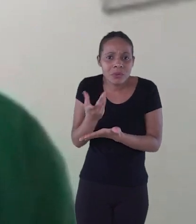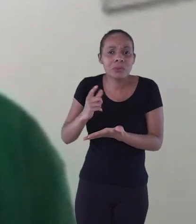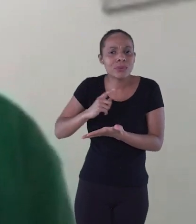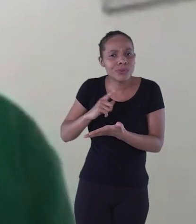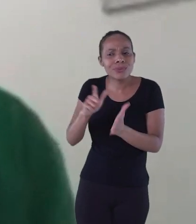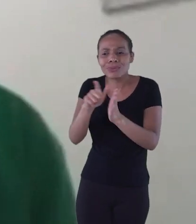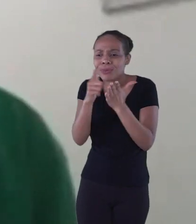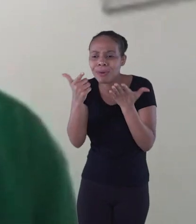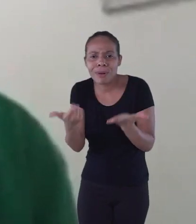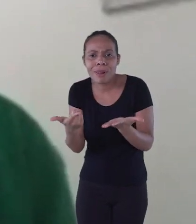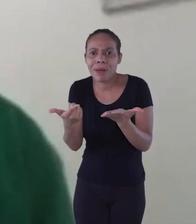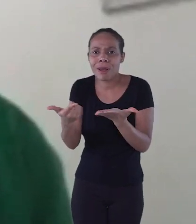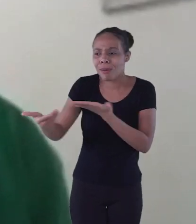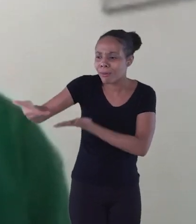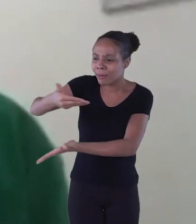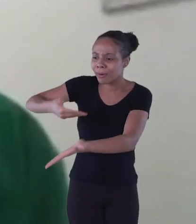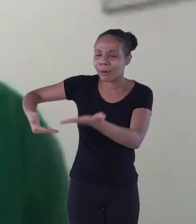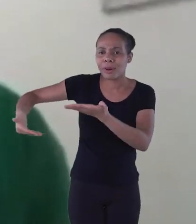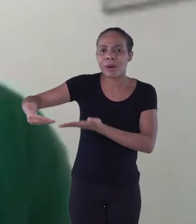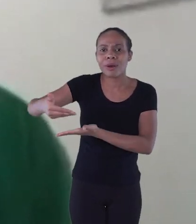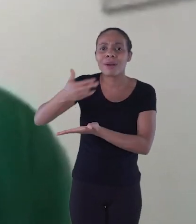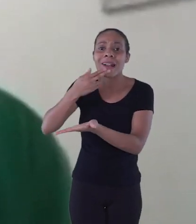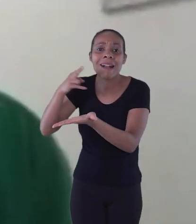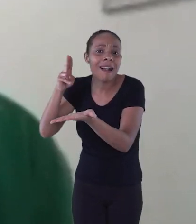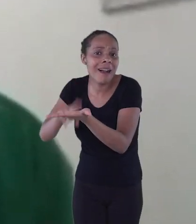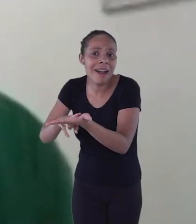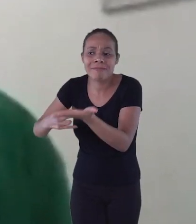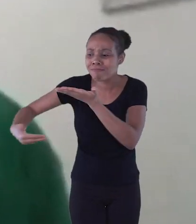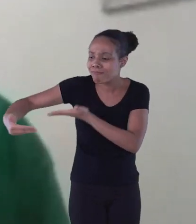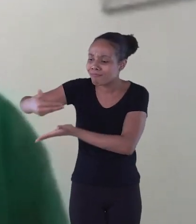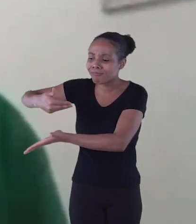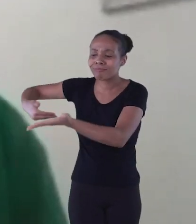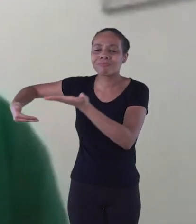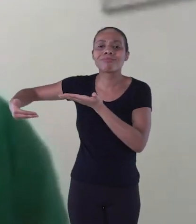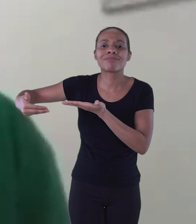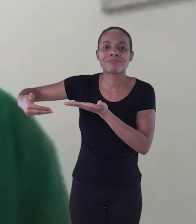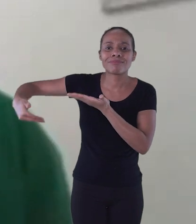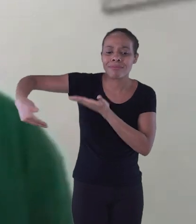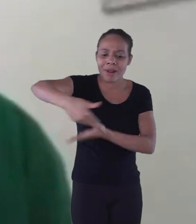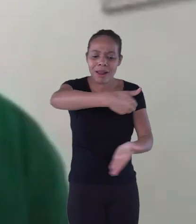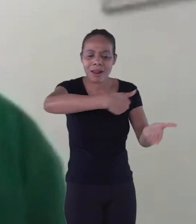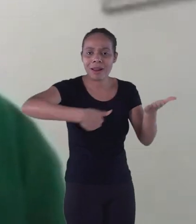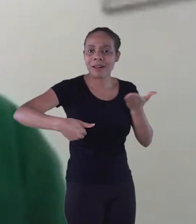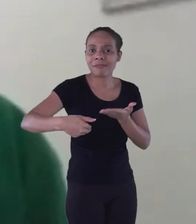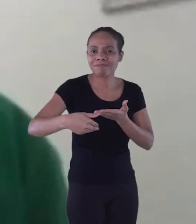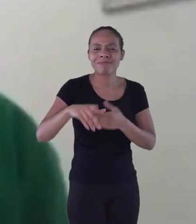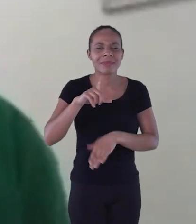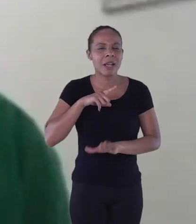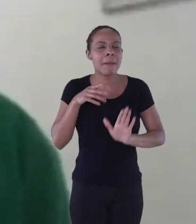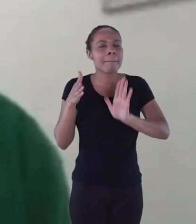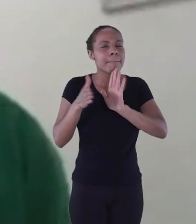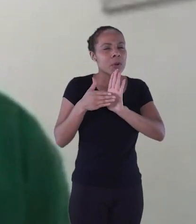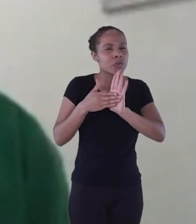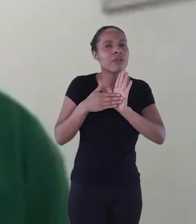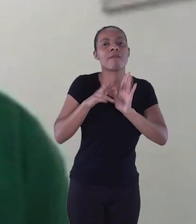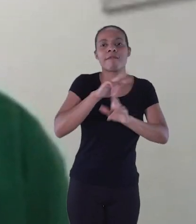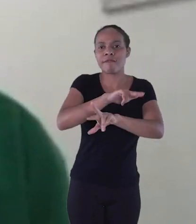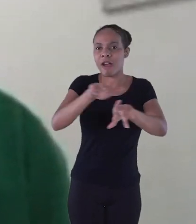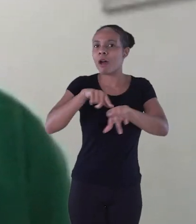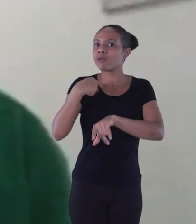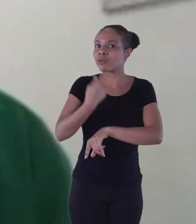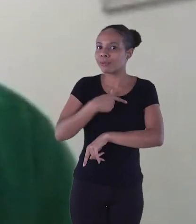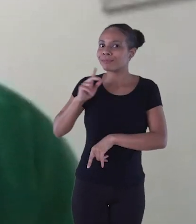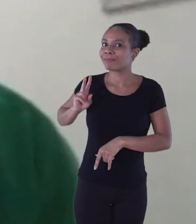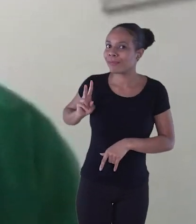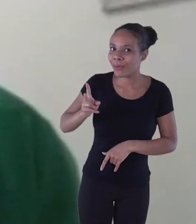jornais, enfim. E como você falou, quer dizer, tem muitos projetos aí desdobrando, quer dizer, a gente brinca mesmo